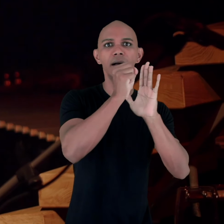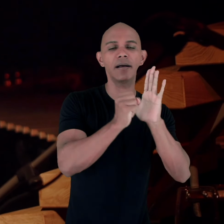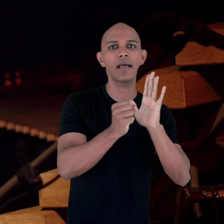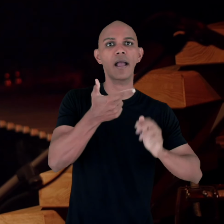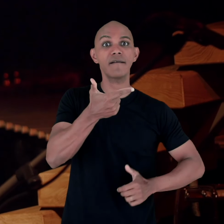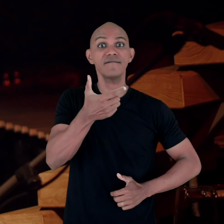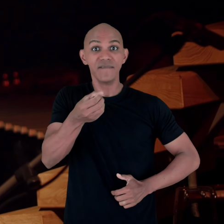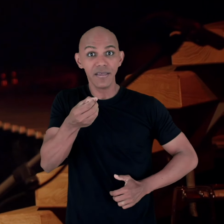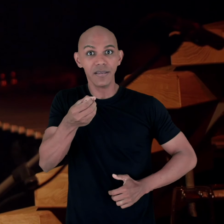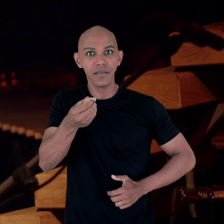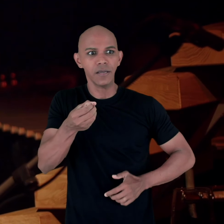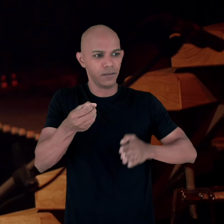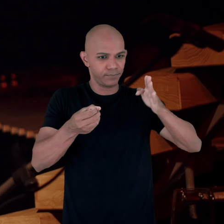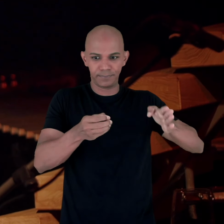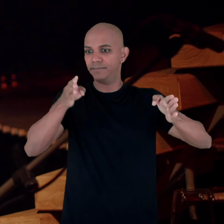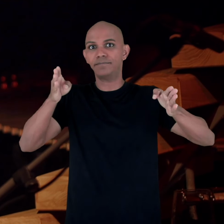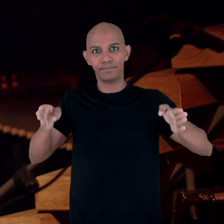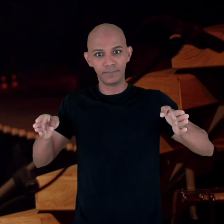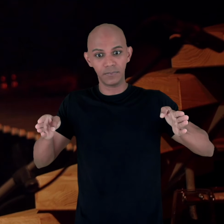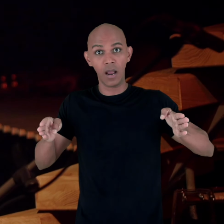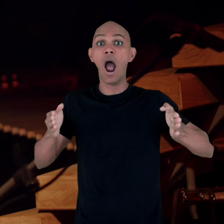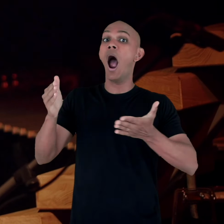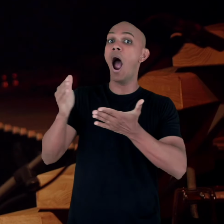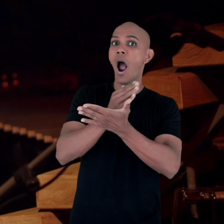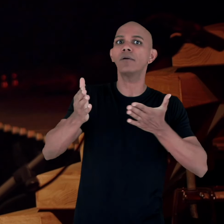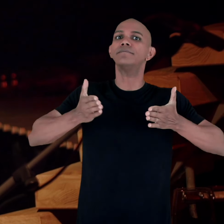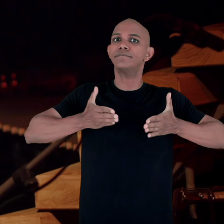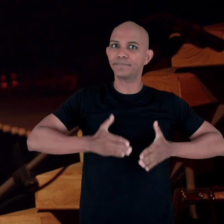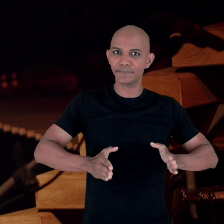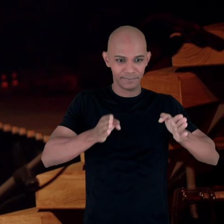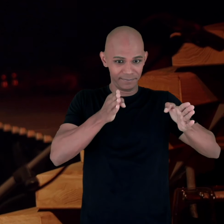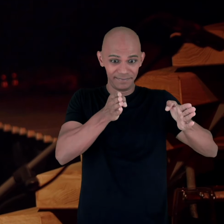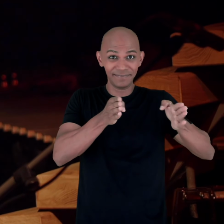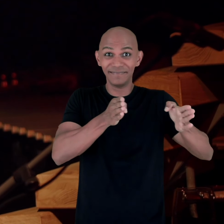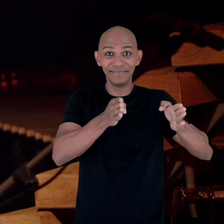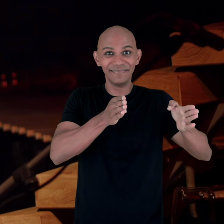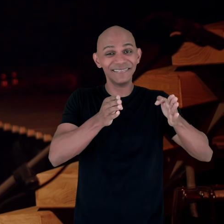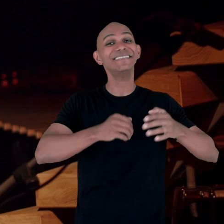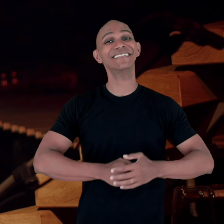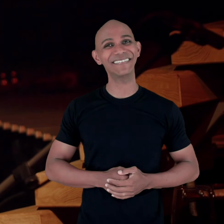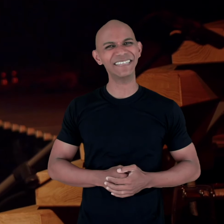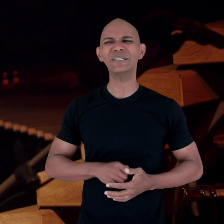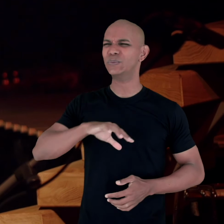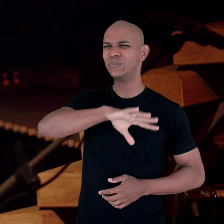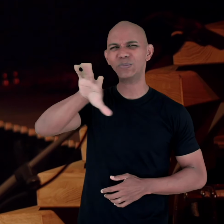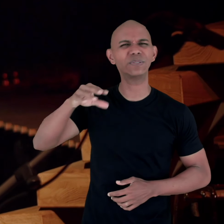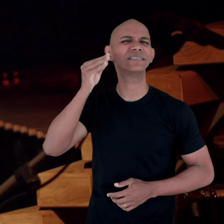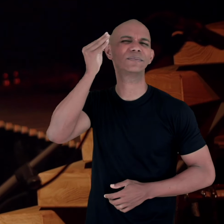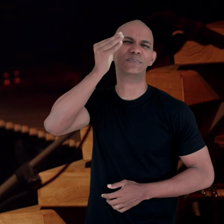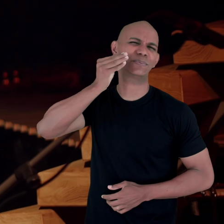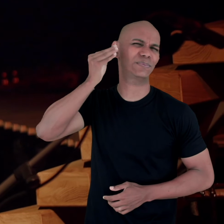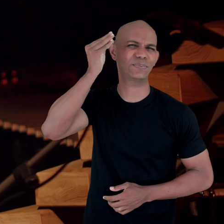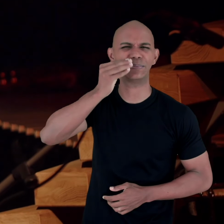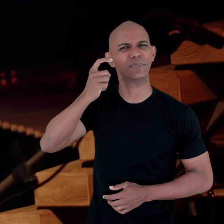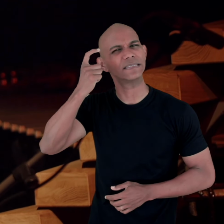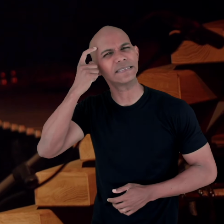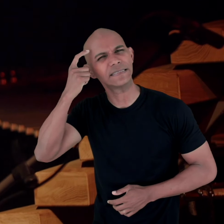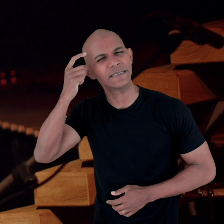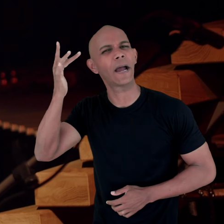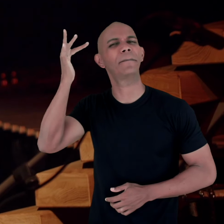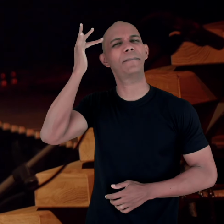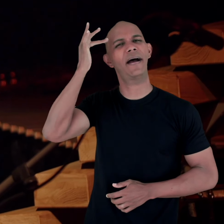segunda metade, né, ou próximo da segunda metade do século passado, do século XX, e que traz aqui peças que foram